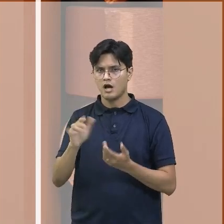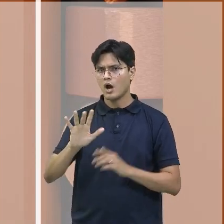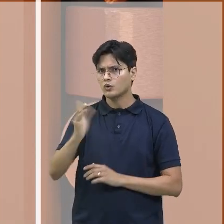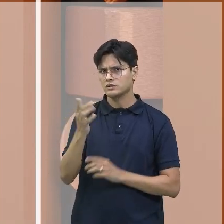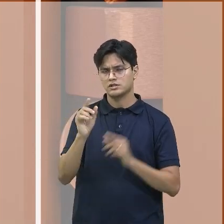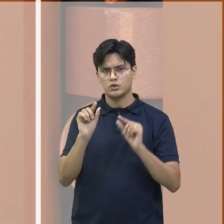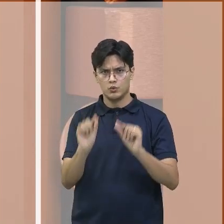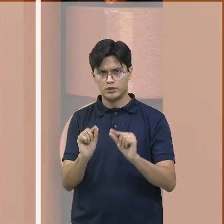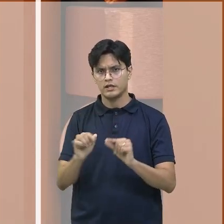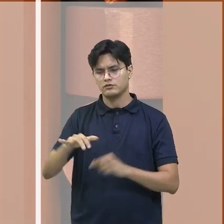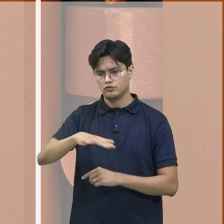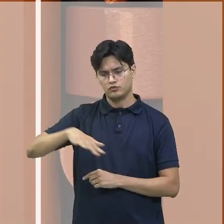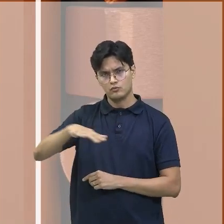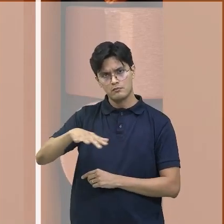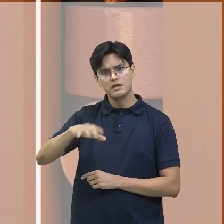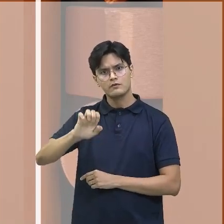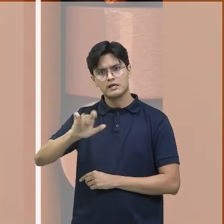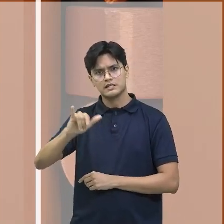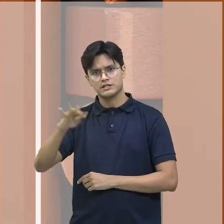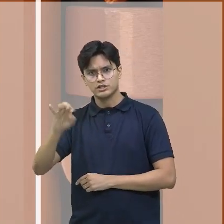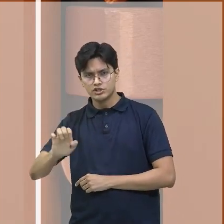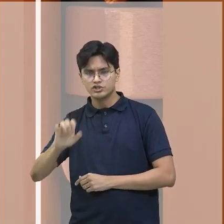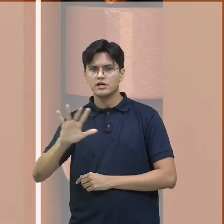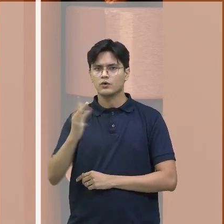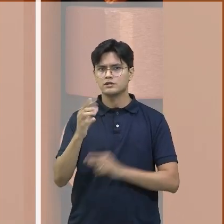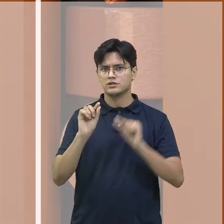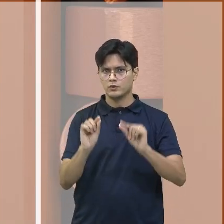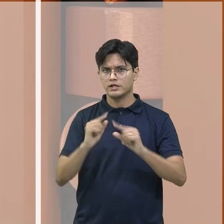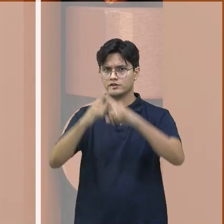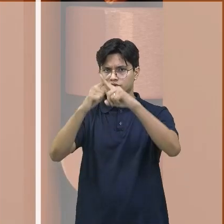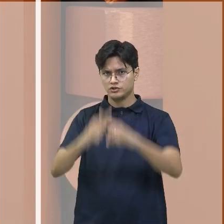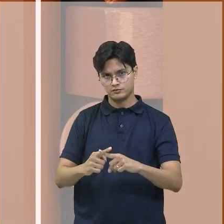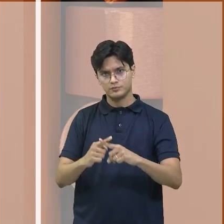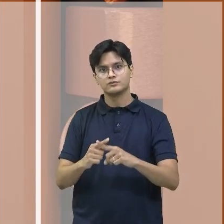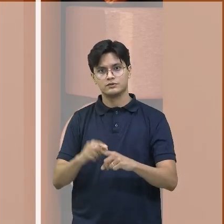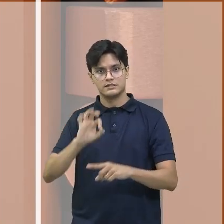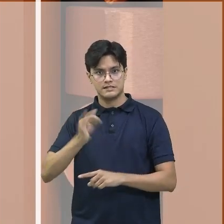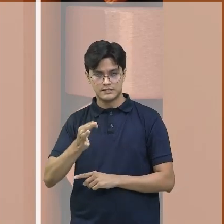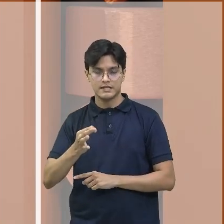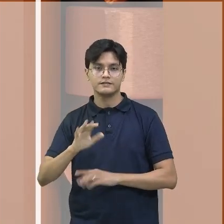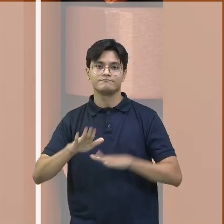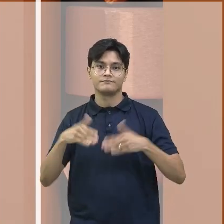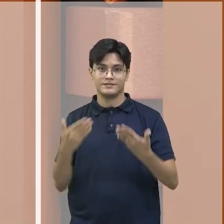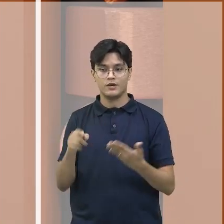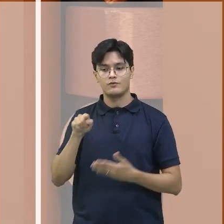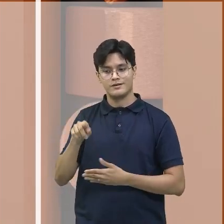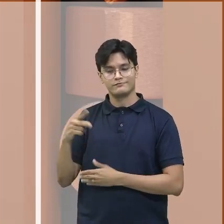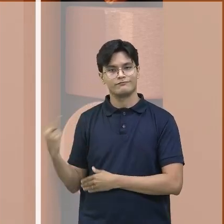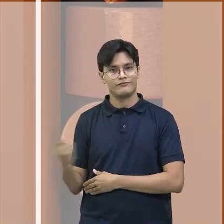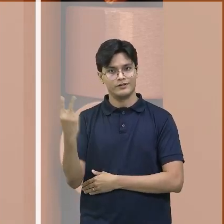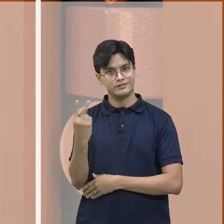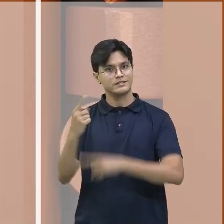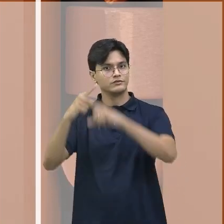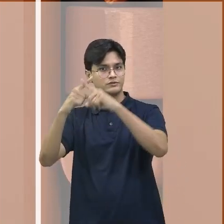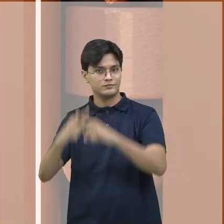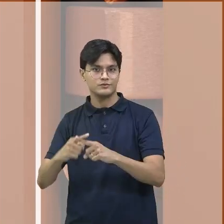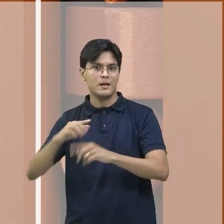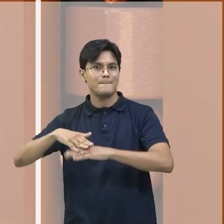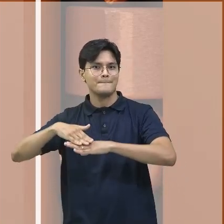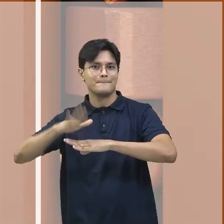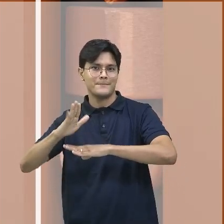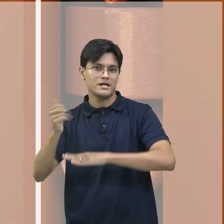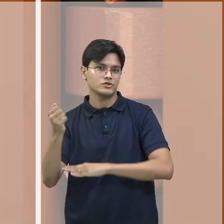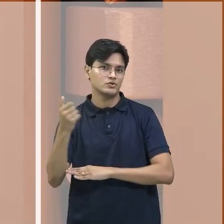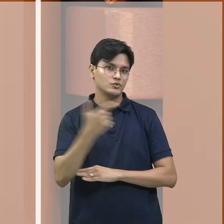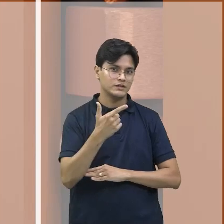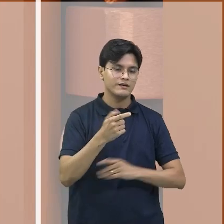disputas, torneios. Então, percebe que eles vão dar muito mais valor a essas disputas do que, teoricamente, fazer, então,